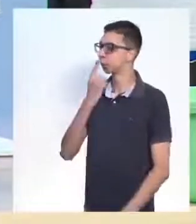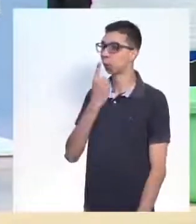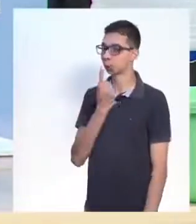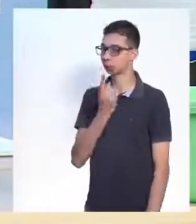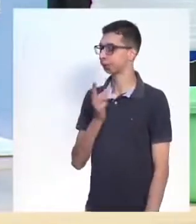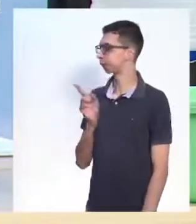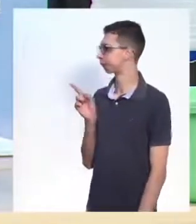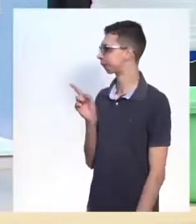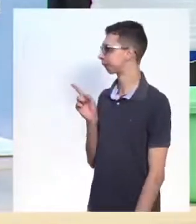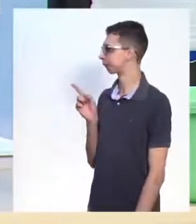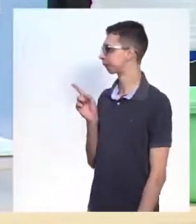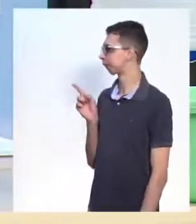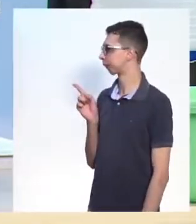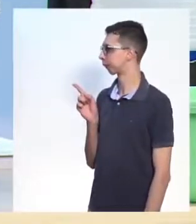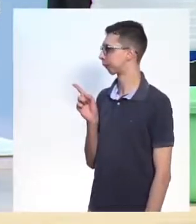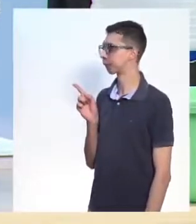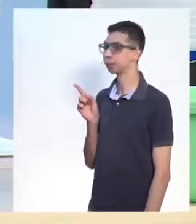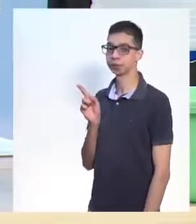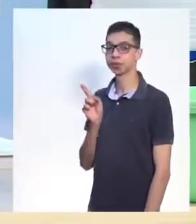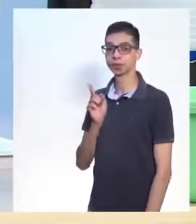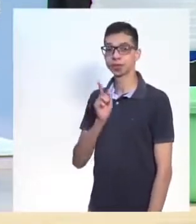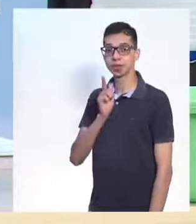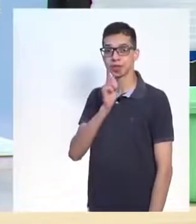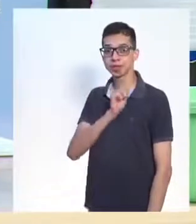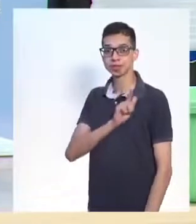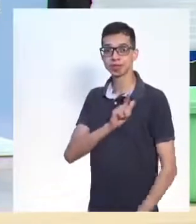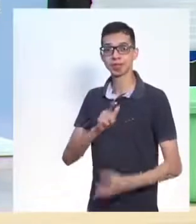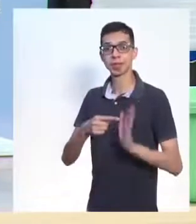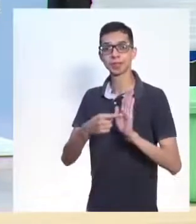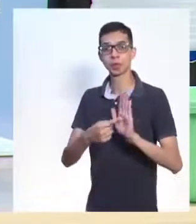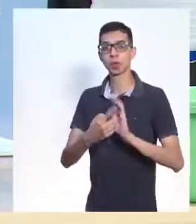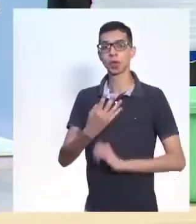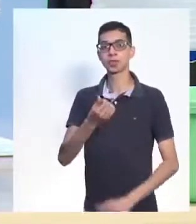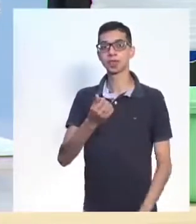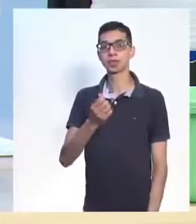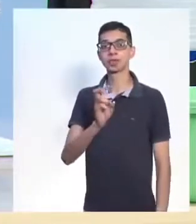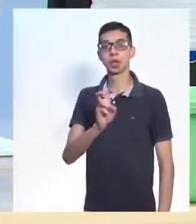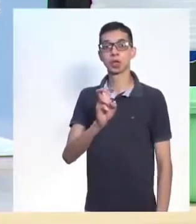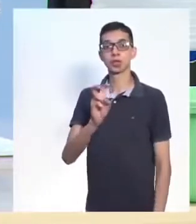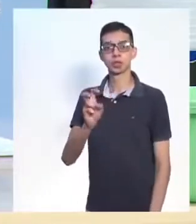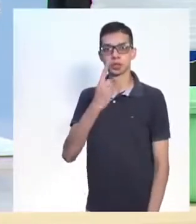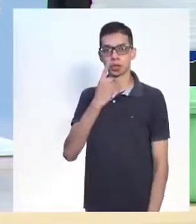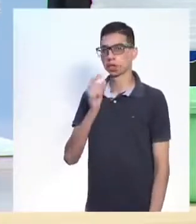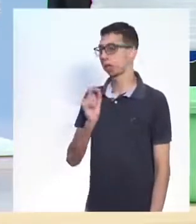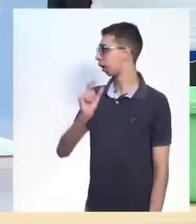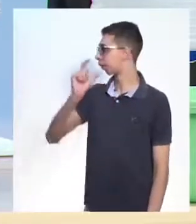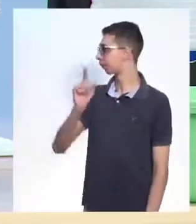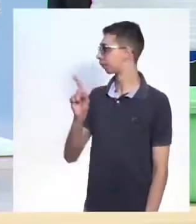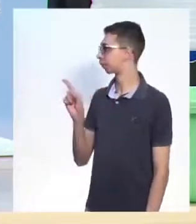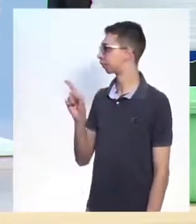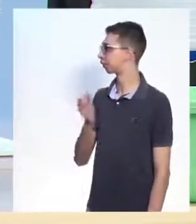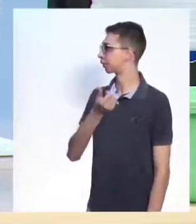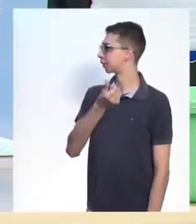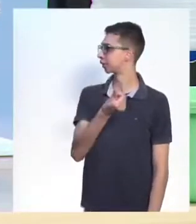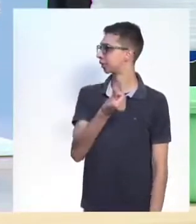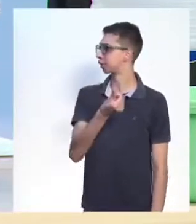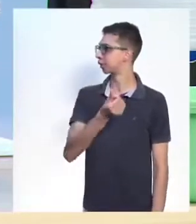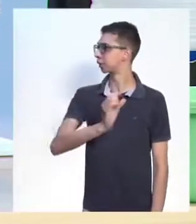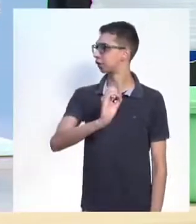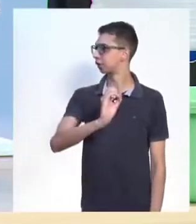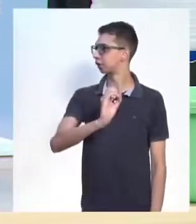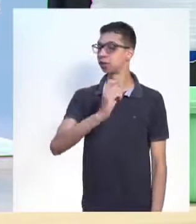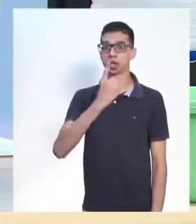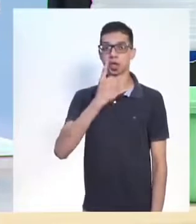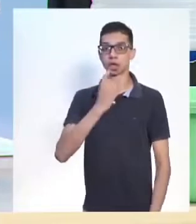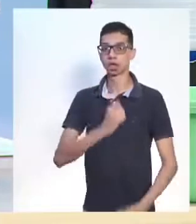aqui dentro, ó, eu consigo marcar, ó, tá vendo? Ó, 46, está subindo, ó, 55, 60 graus aqui,